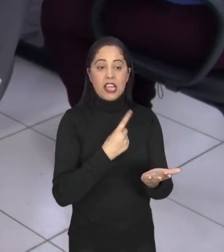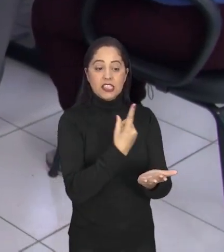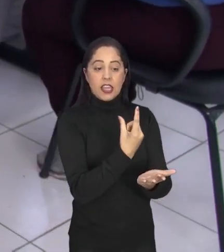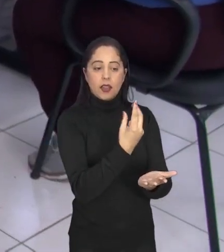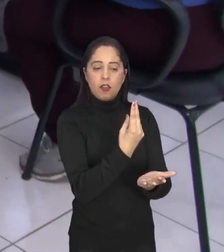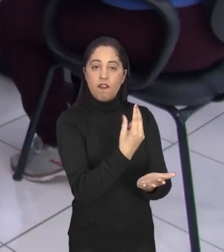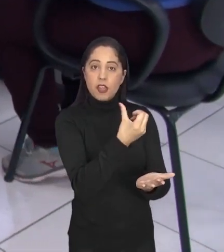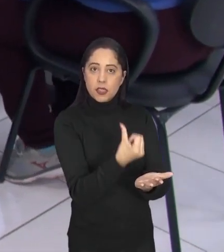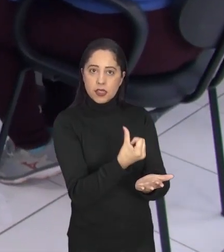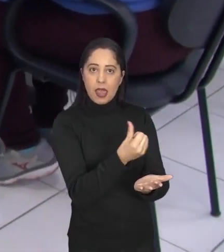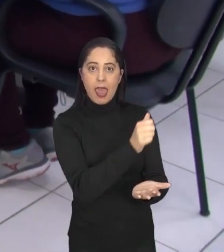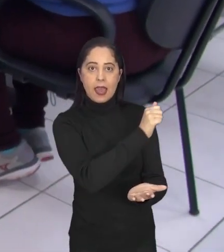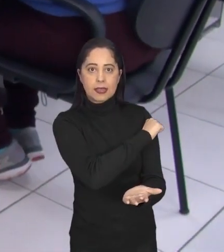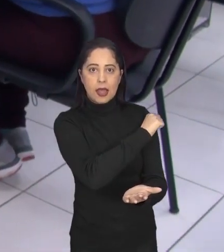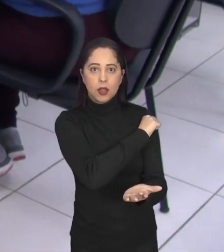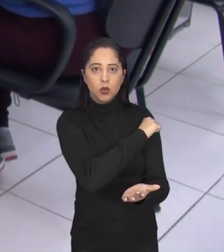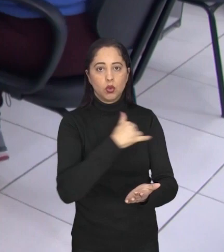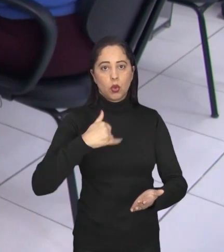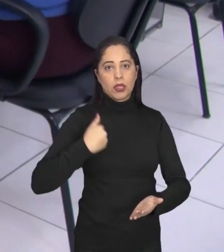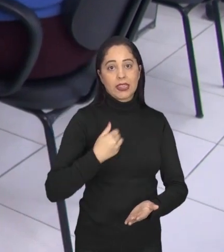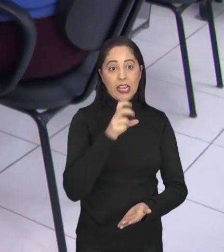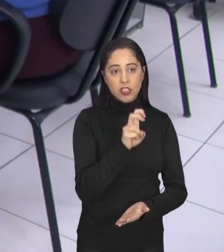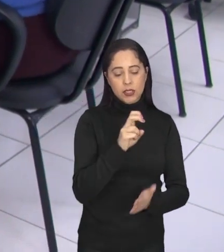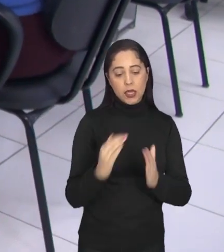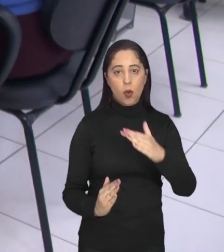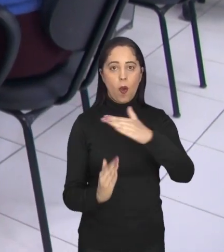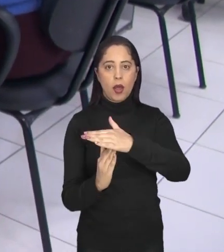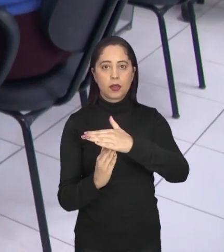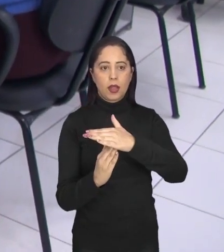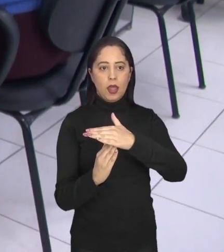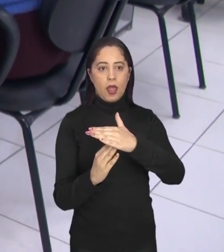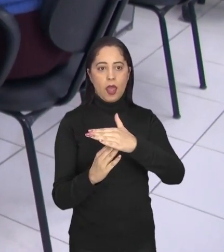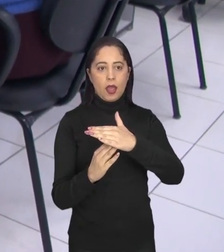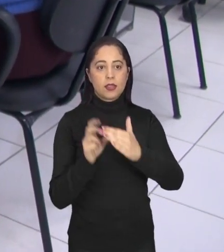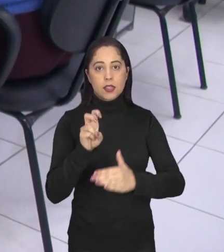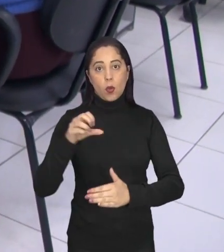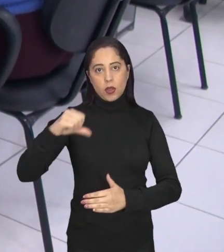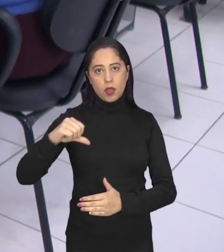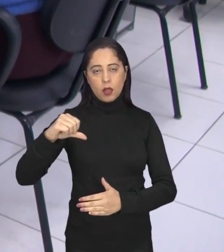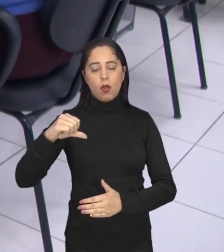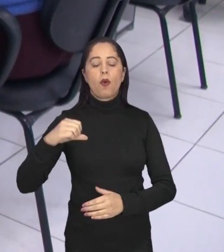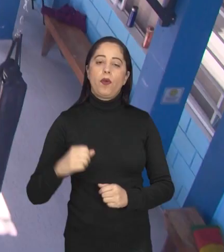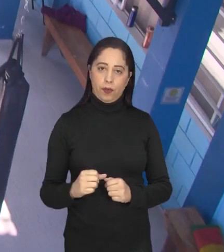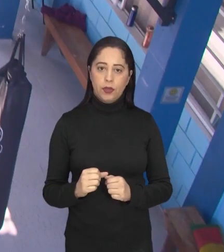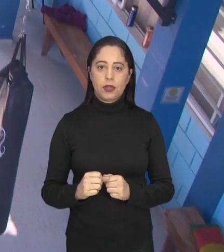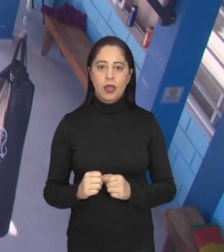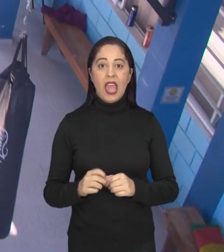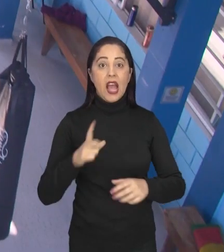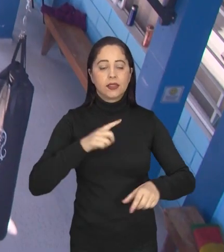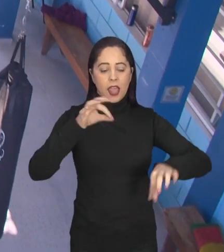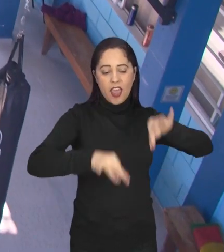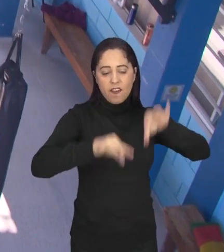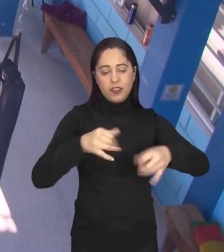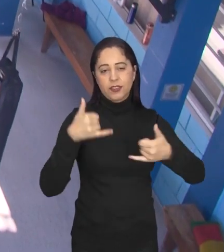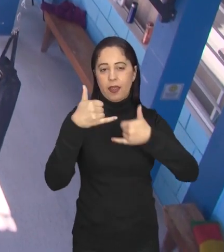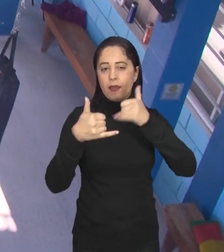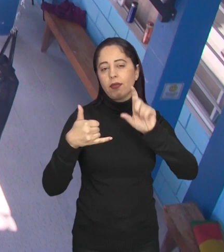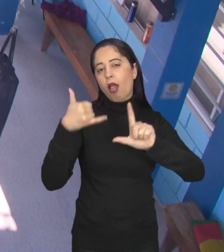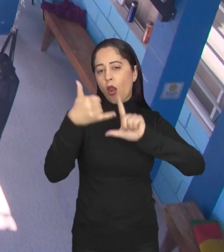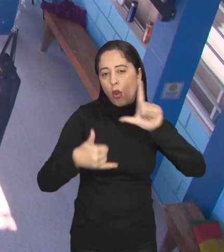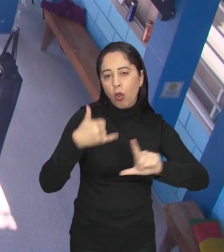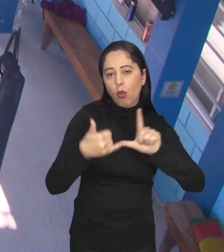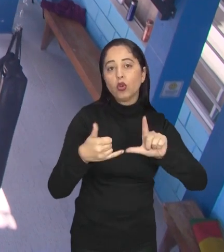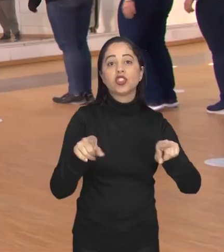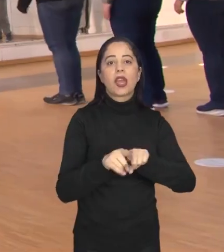atende 126 alunos entre 5 até 59 anos com síndrome de Down. Eles participam de